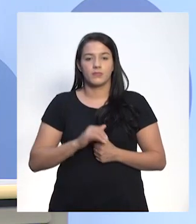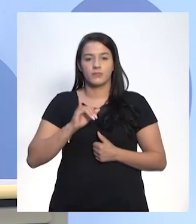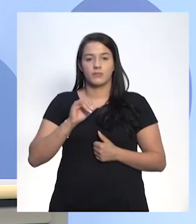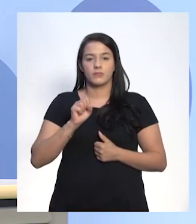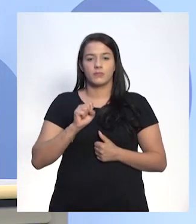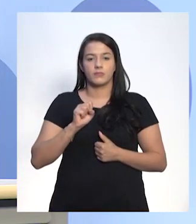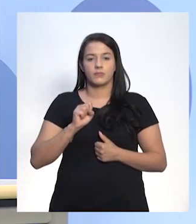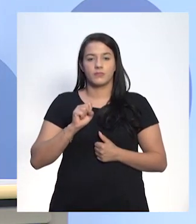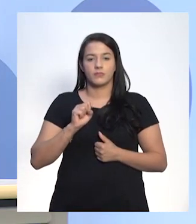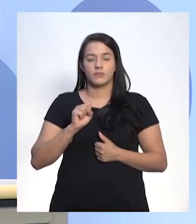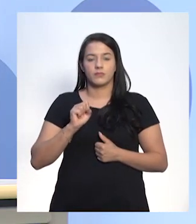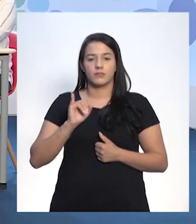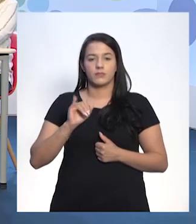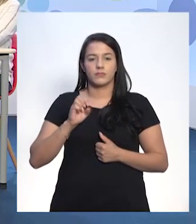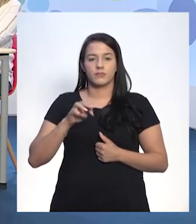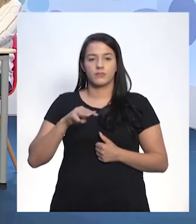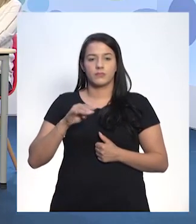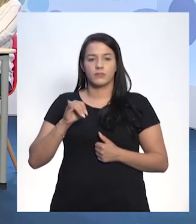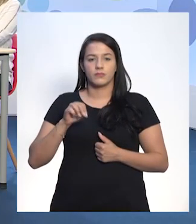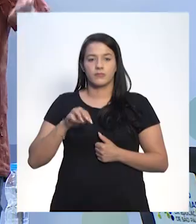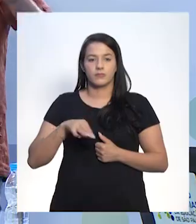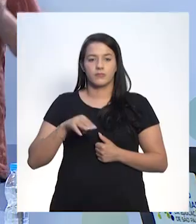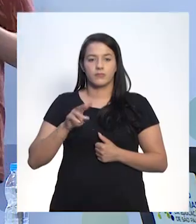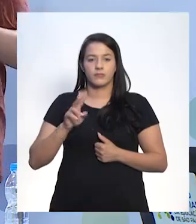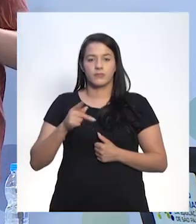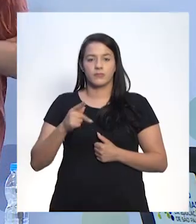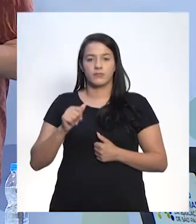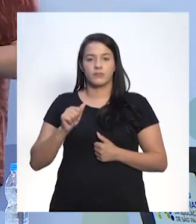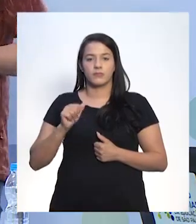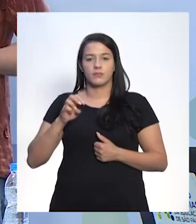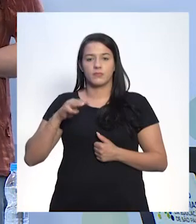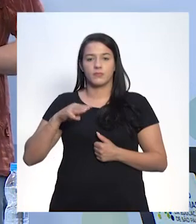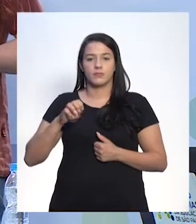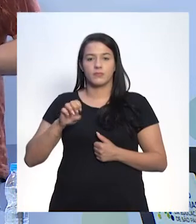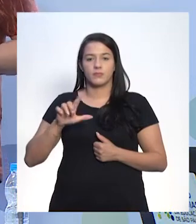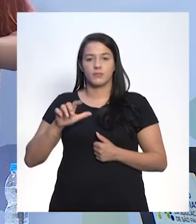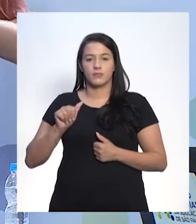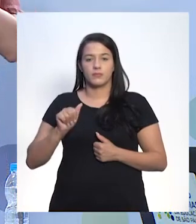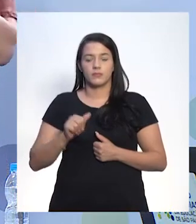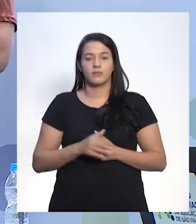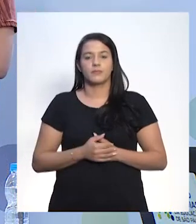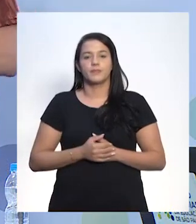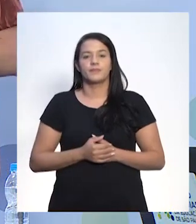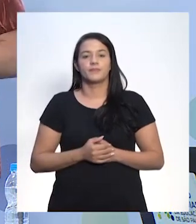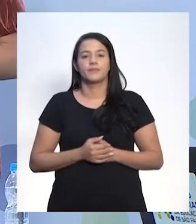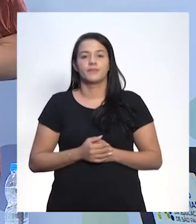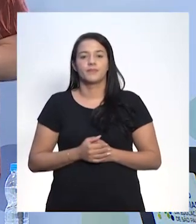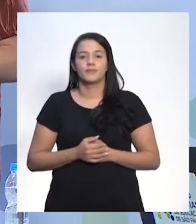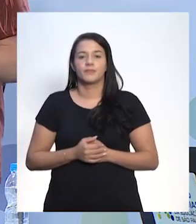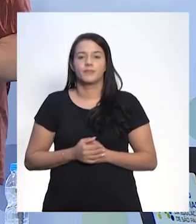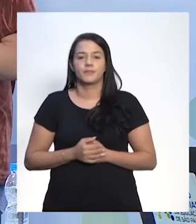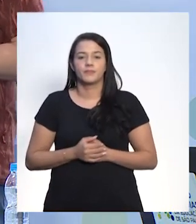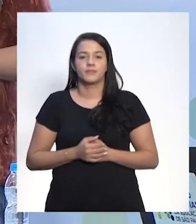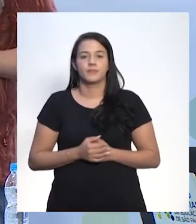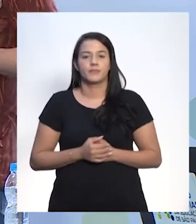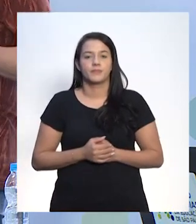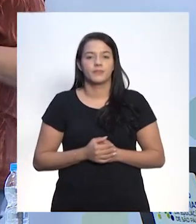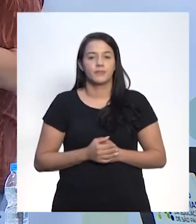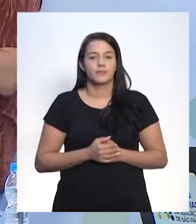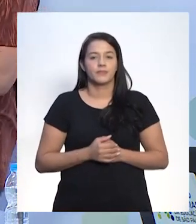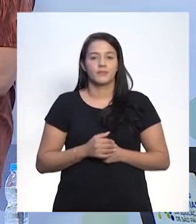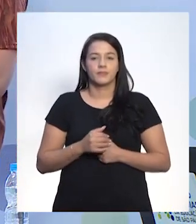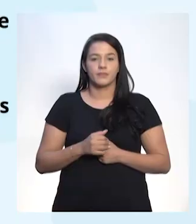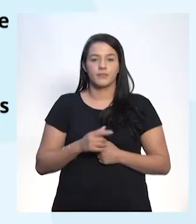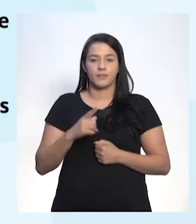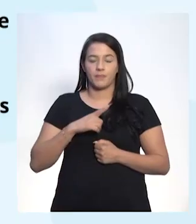Yasmin Pamela. Ok. A Yasmin. É a Yasmin. De novo, again. A Yasmin. Congratulations. Yasmin é a nossa rainha do chat. Vamos